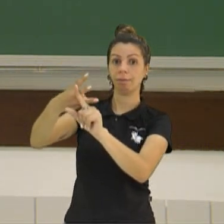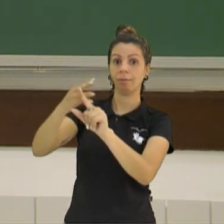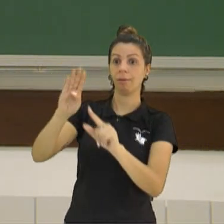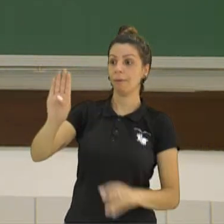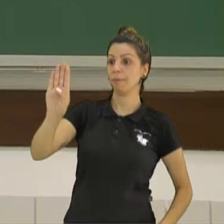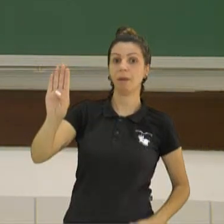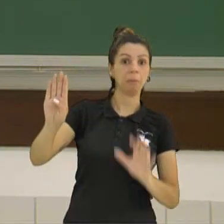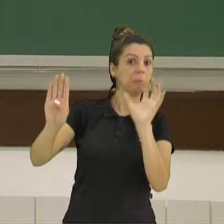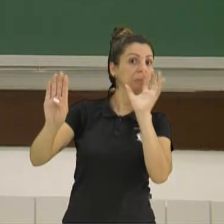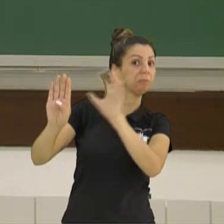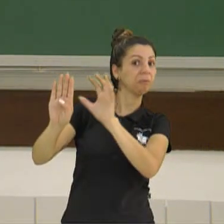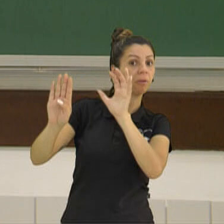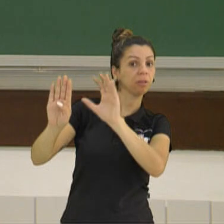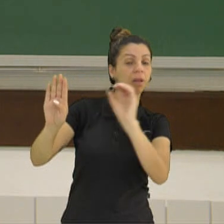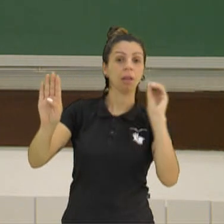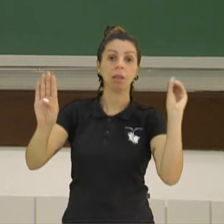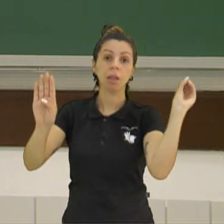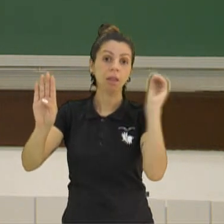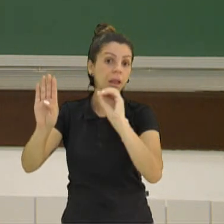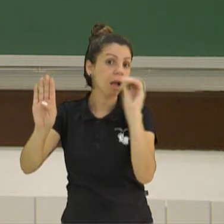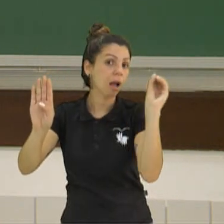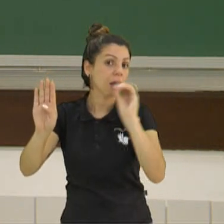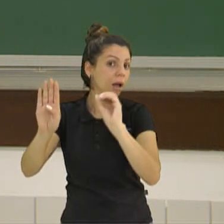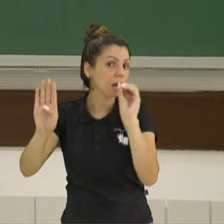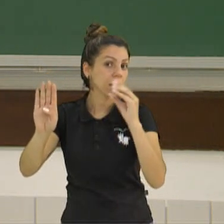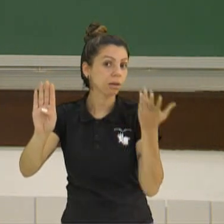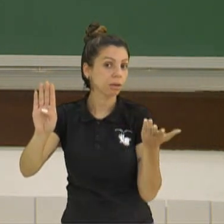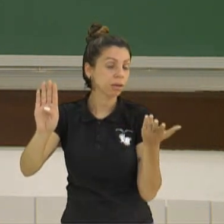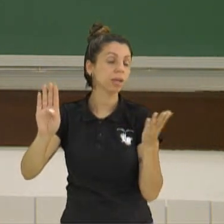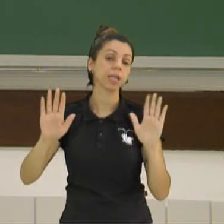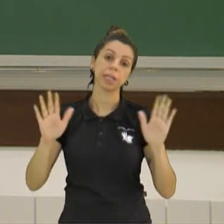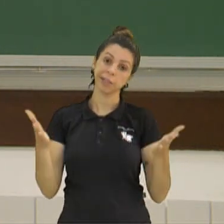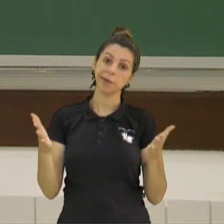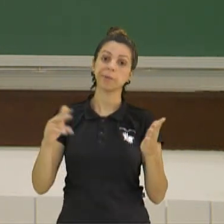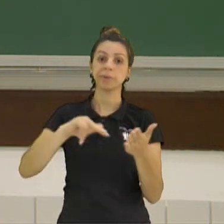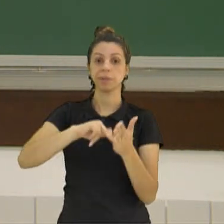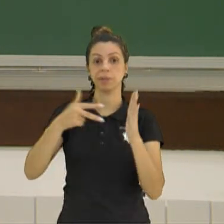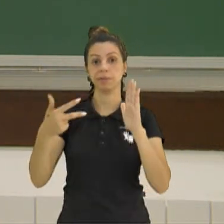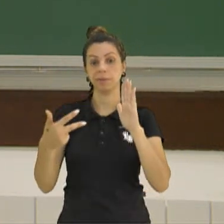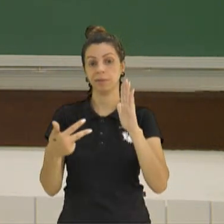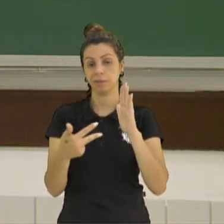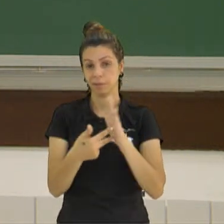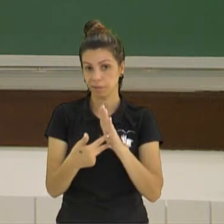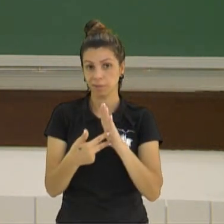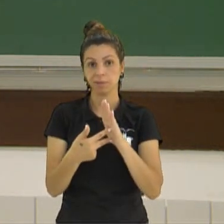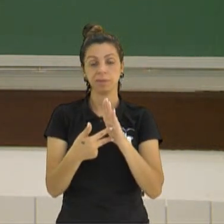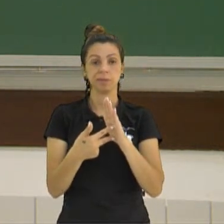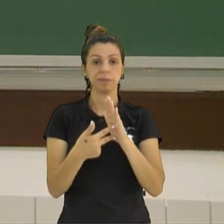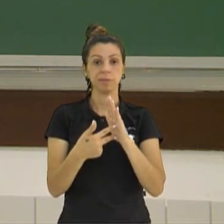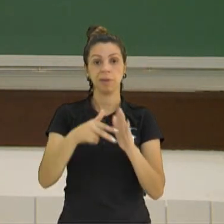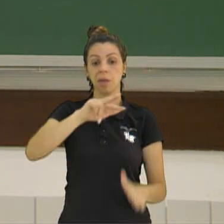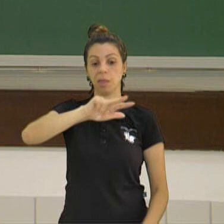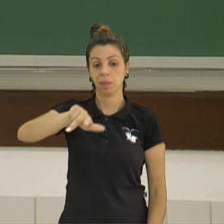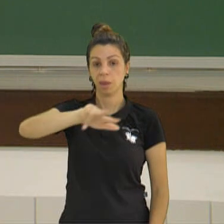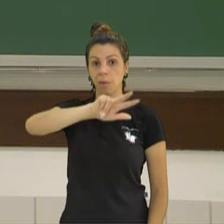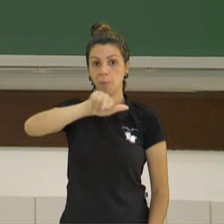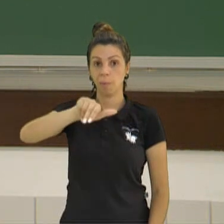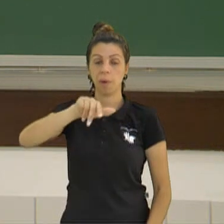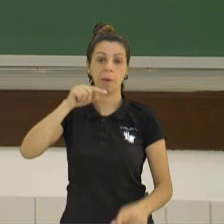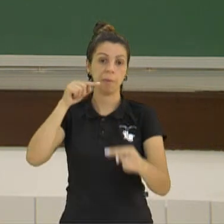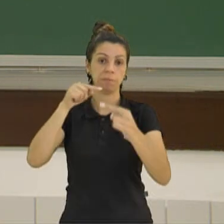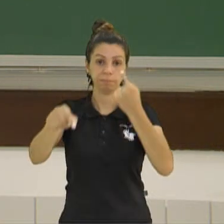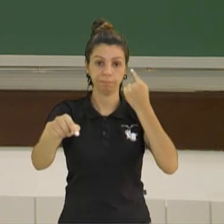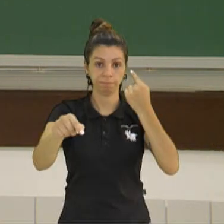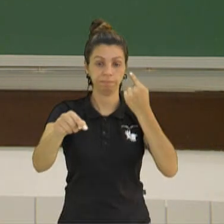B. Opa, não influencia o que acontece com o B, então essas grandezas são não proporcionais.